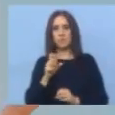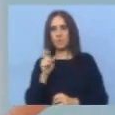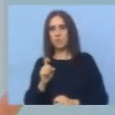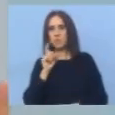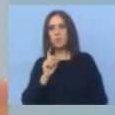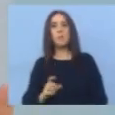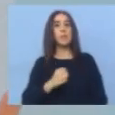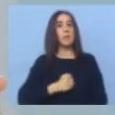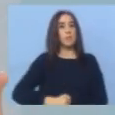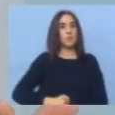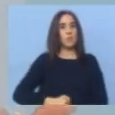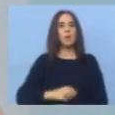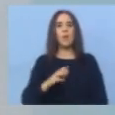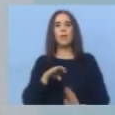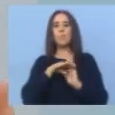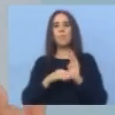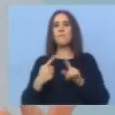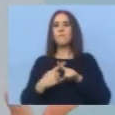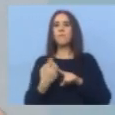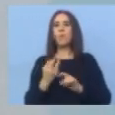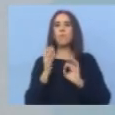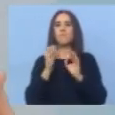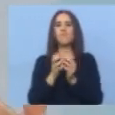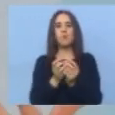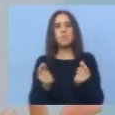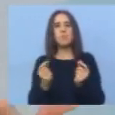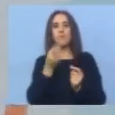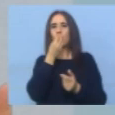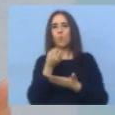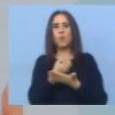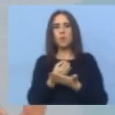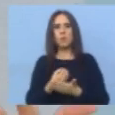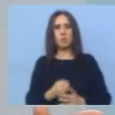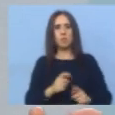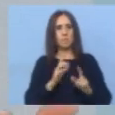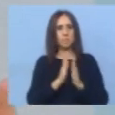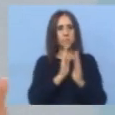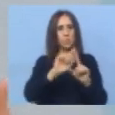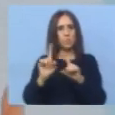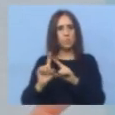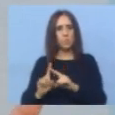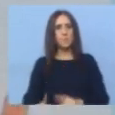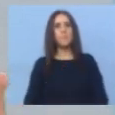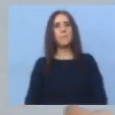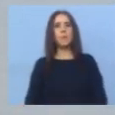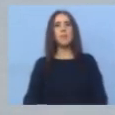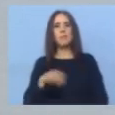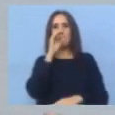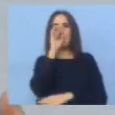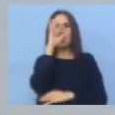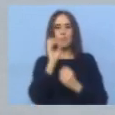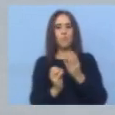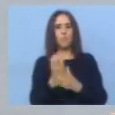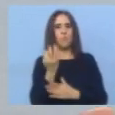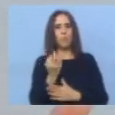fez, portanto, um programa interessante, com oração, com jejuns, com plantação de árvores, e que depois também